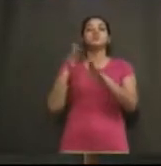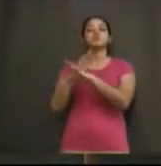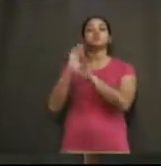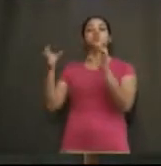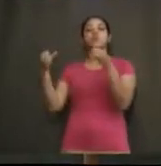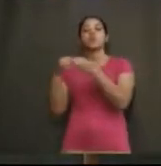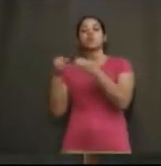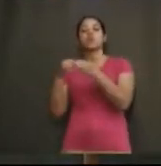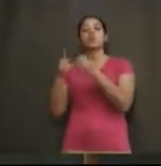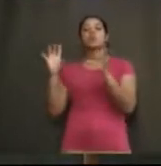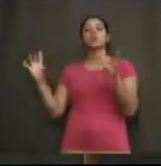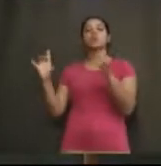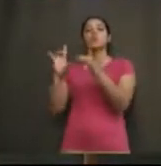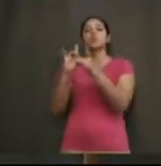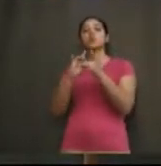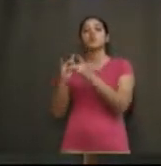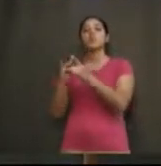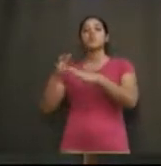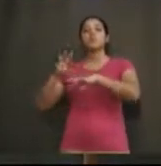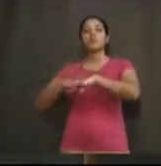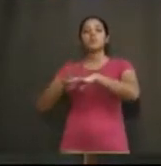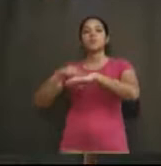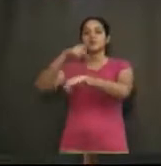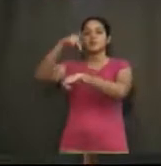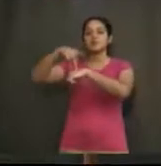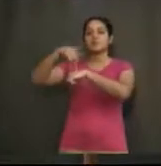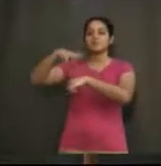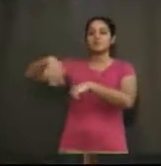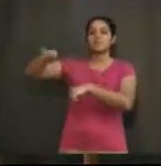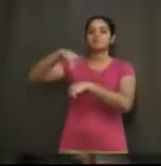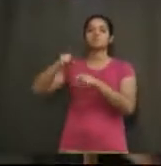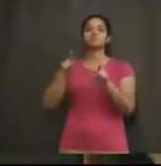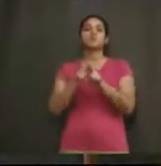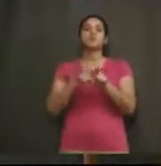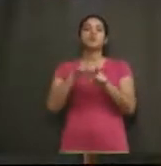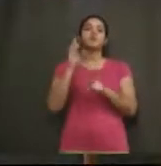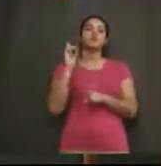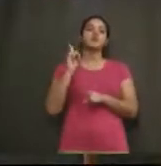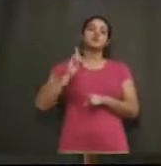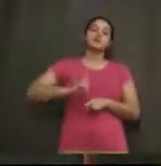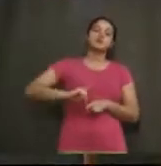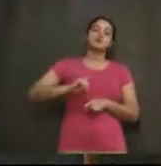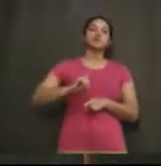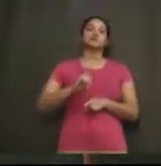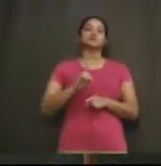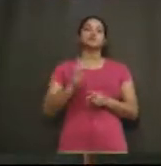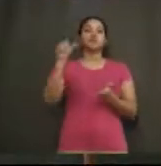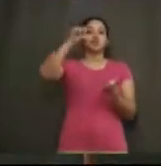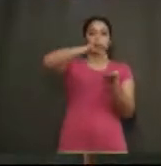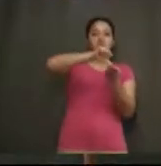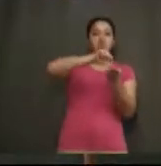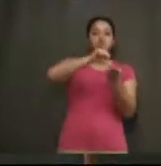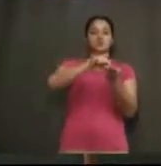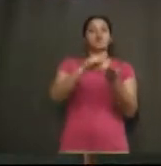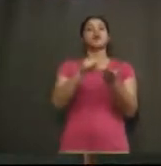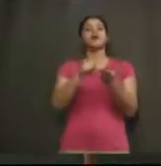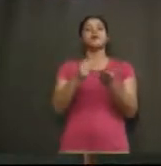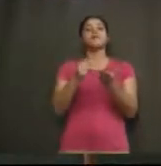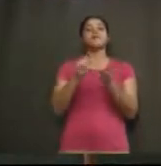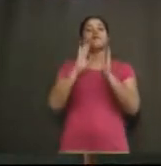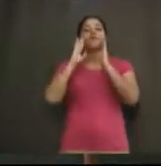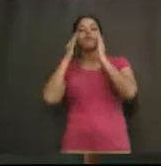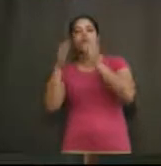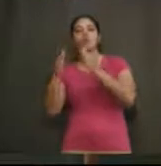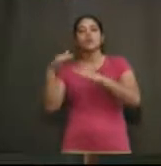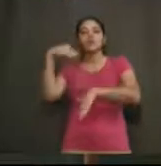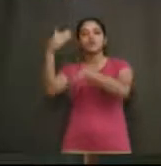Matemática Internacional, chefe do Escritório Regional na América Latina da Academia de Ciências do Mundo em